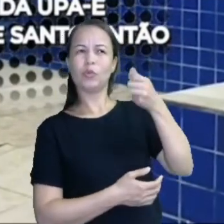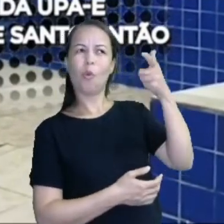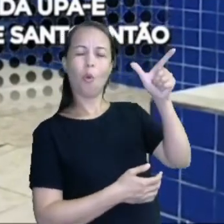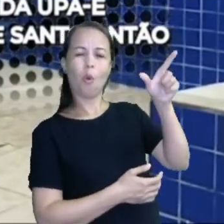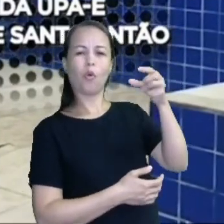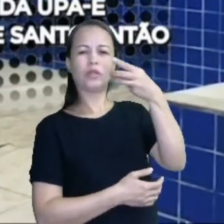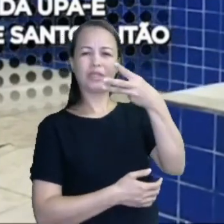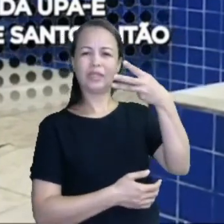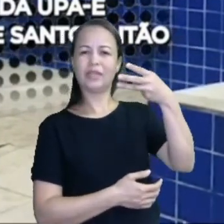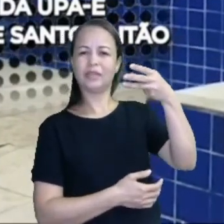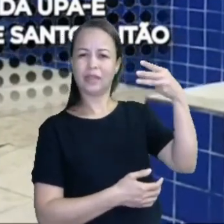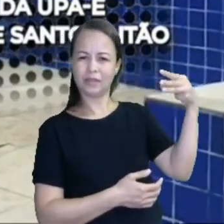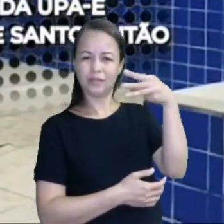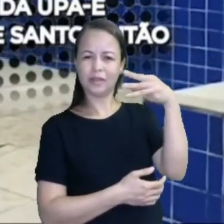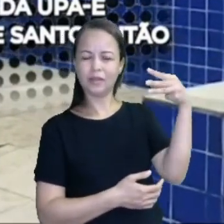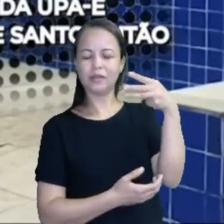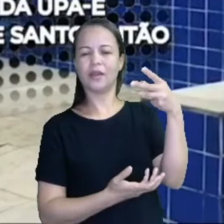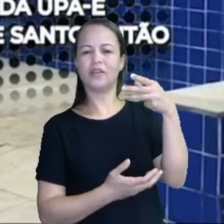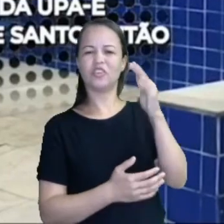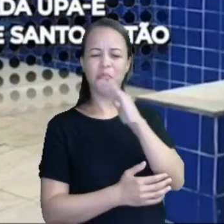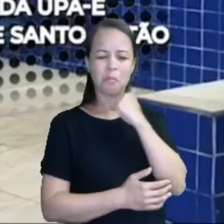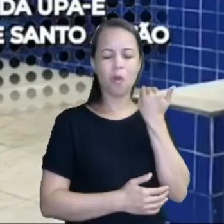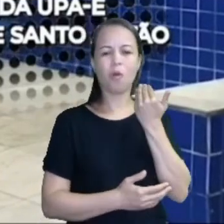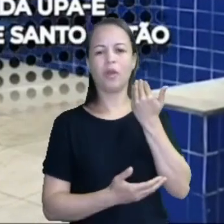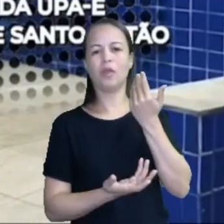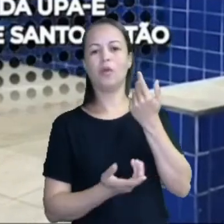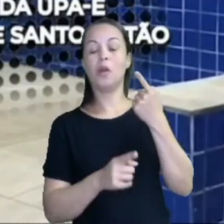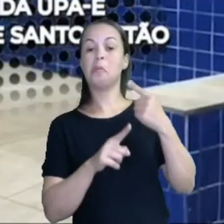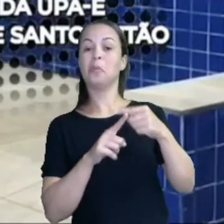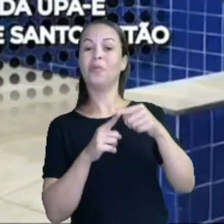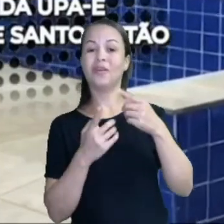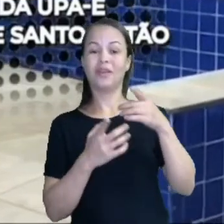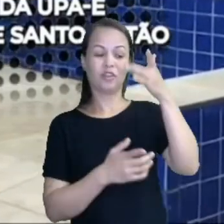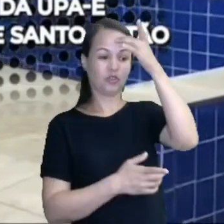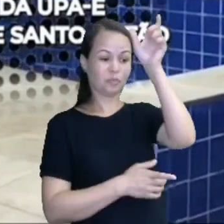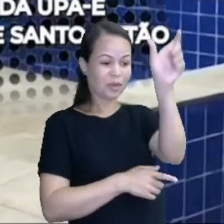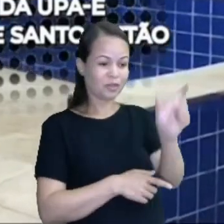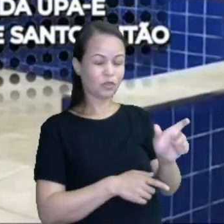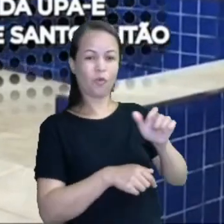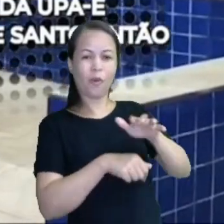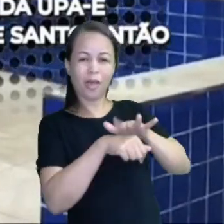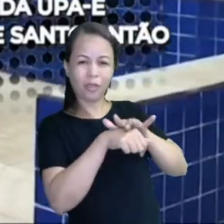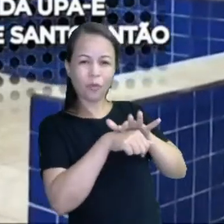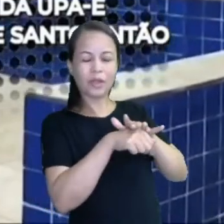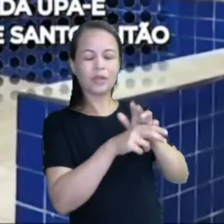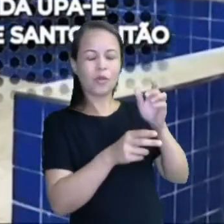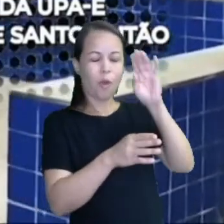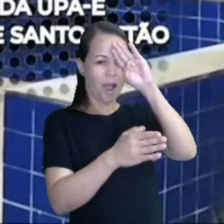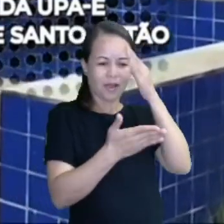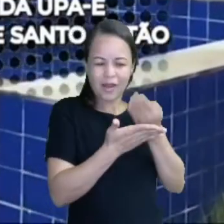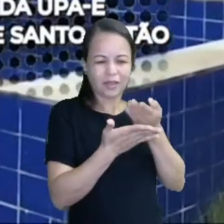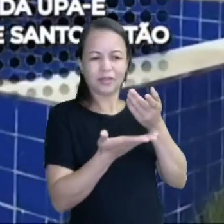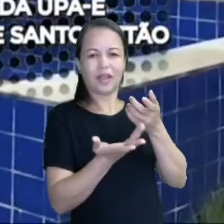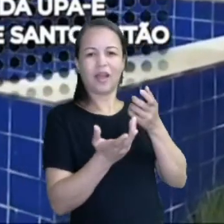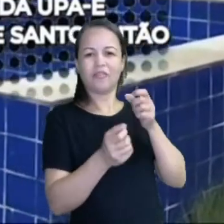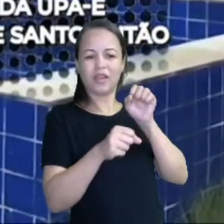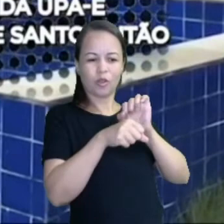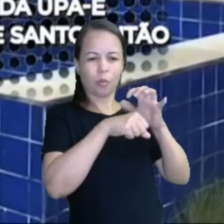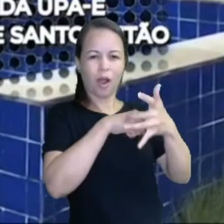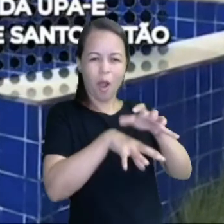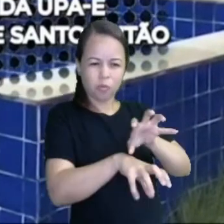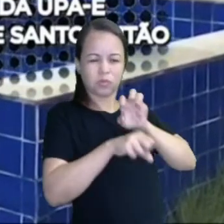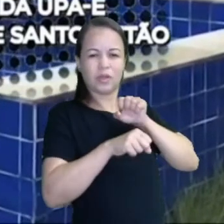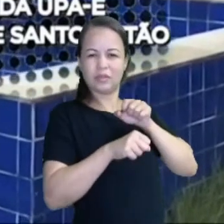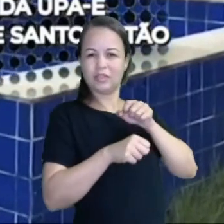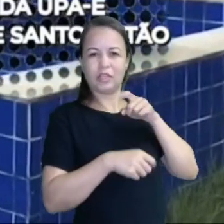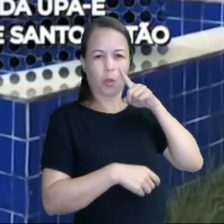foi a óbito. E isso por quê? Porque não confiava, não acreditava que o vírus era tão cruel, tão agressivo.